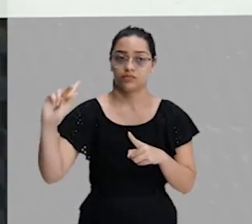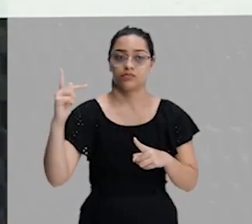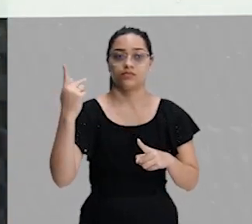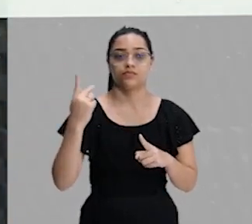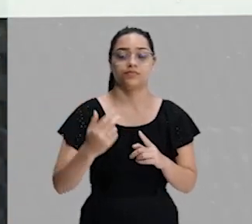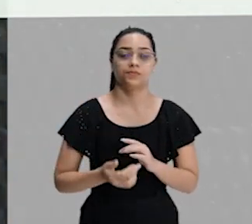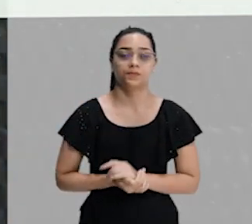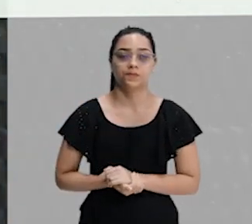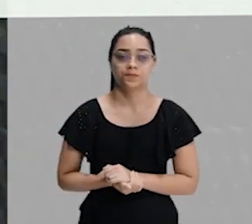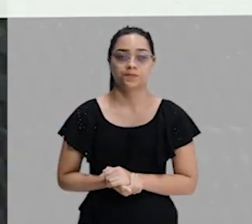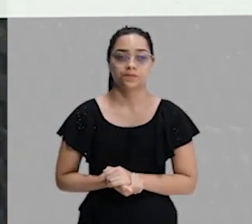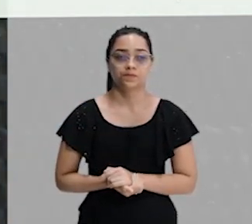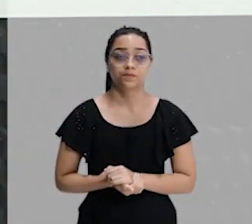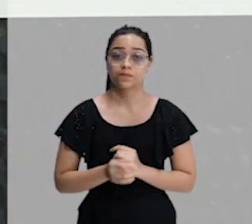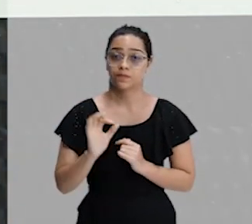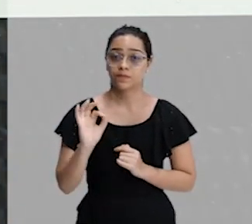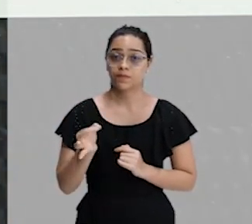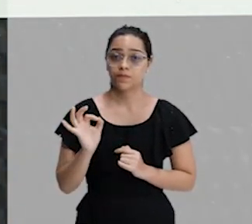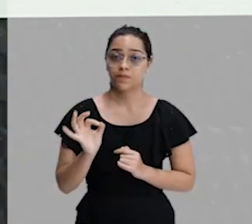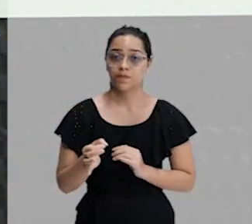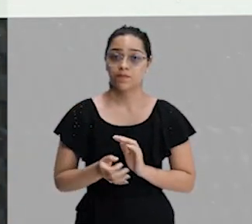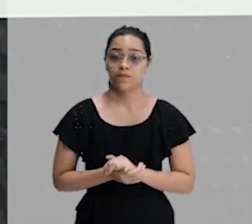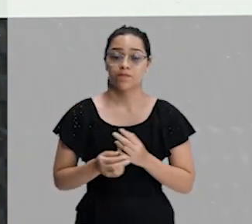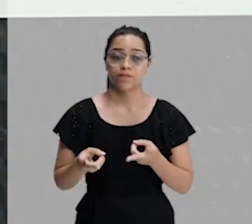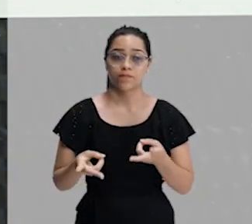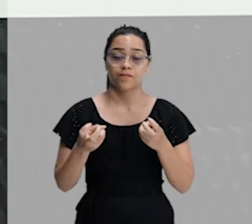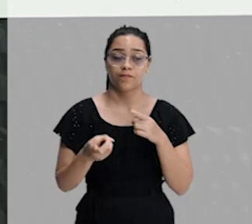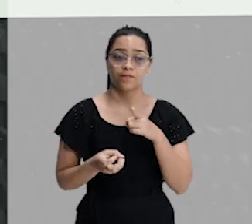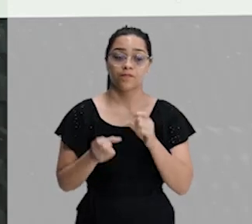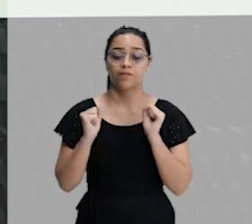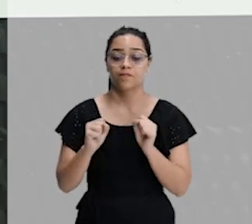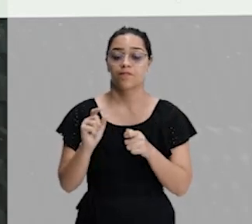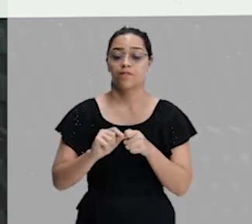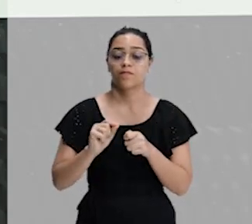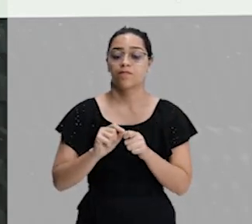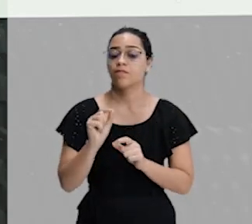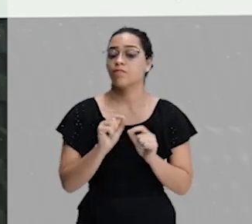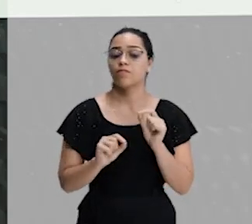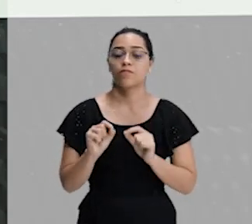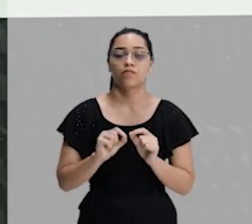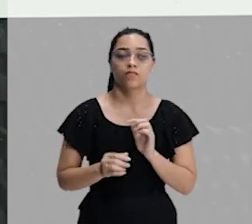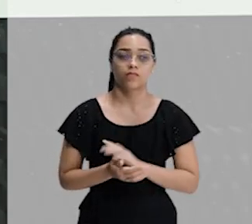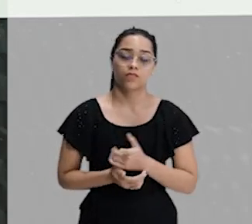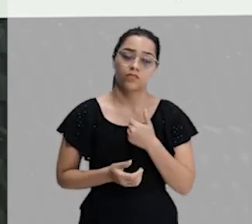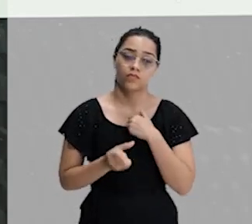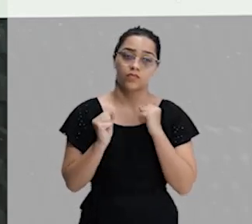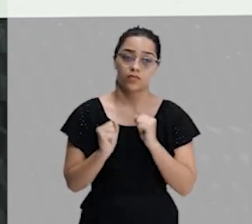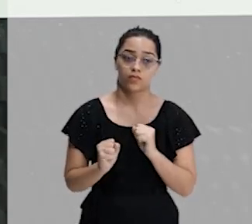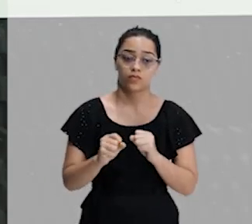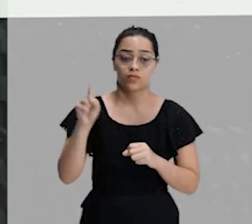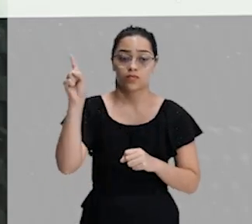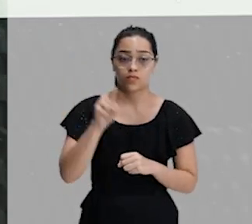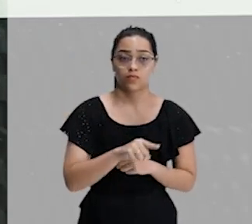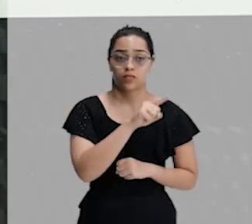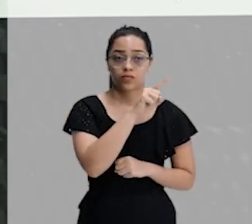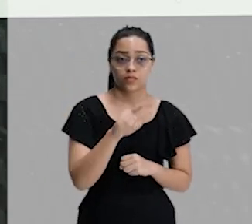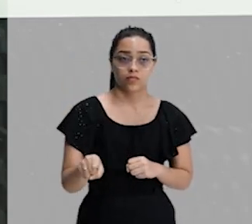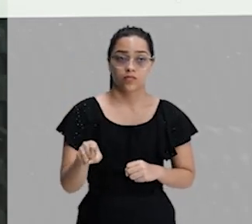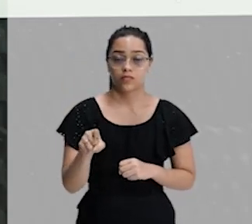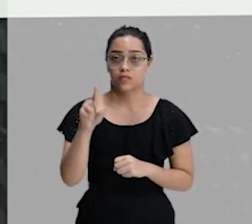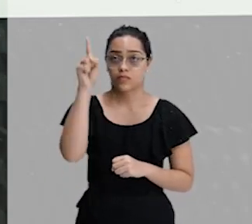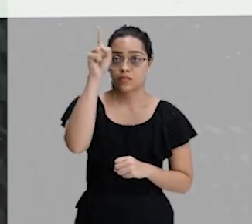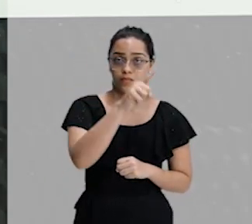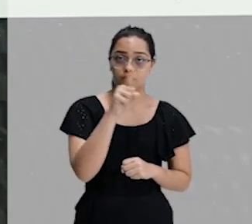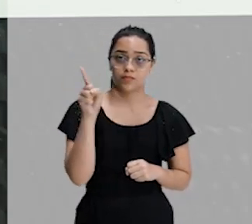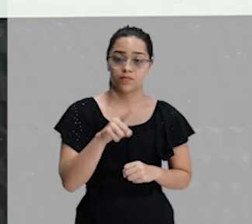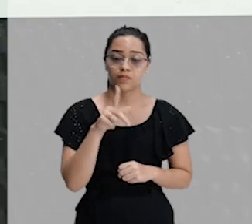H. Certo? Então veja que você pode fazer o que aqui? Olha, eu posso cancelar esse π